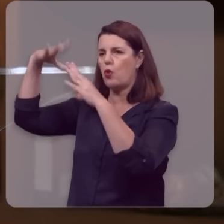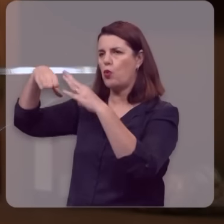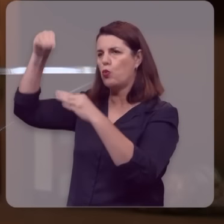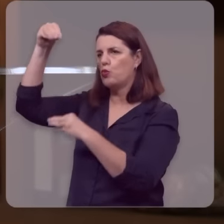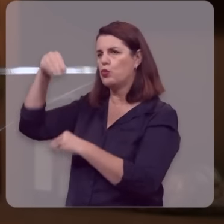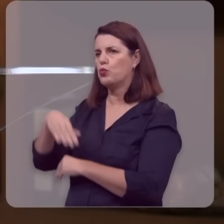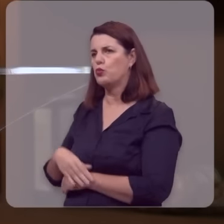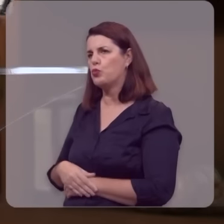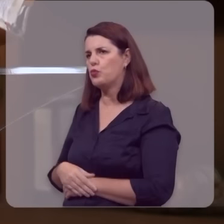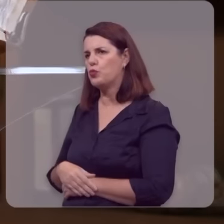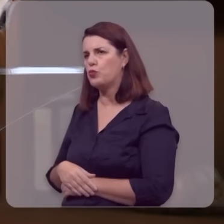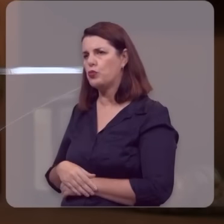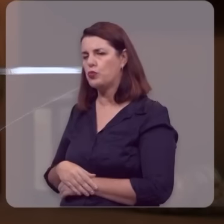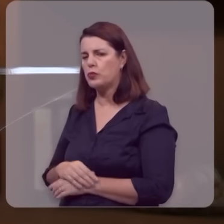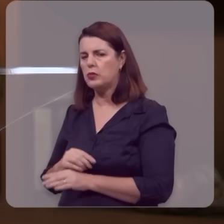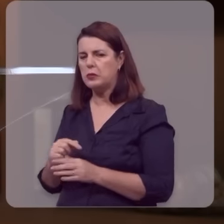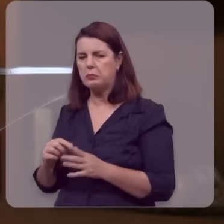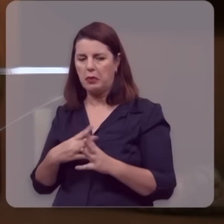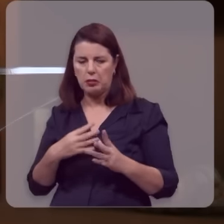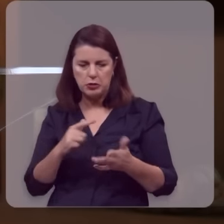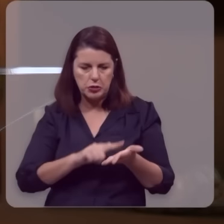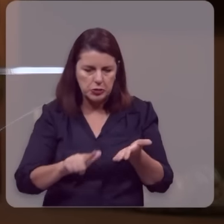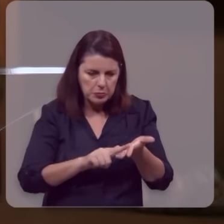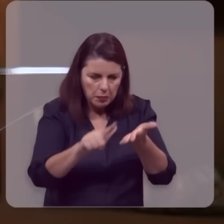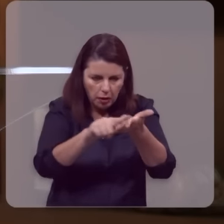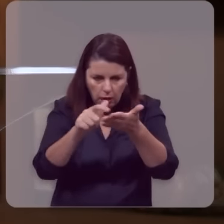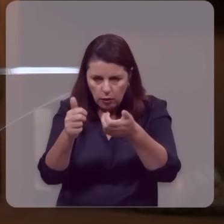luz desmancha as